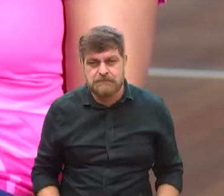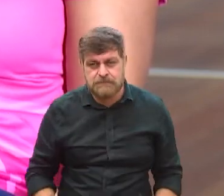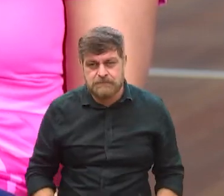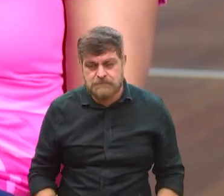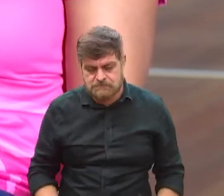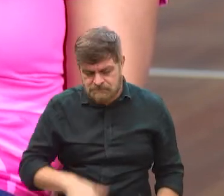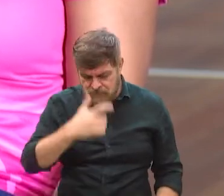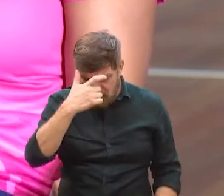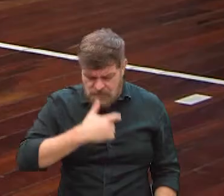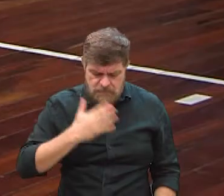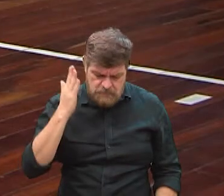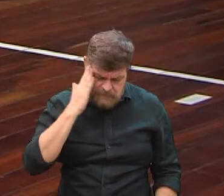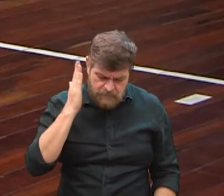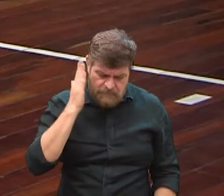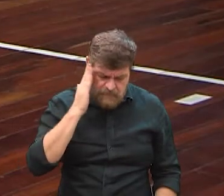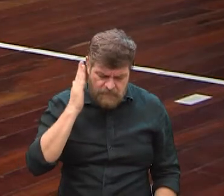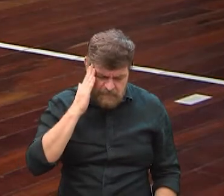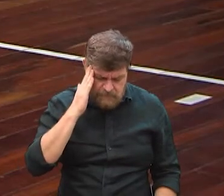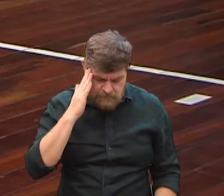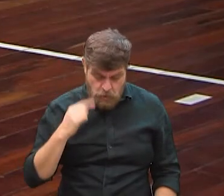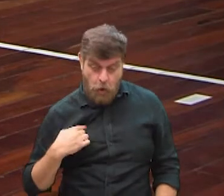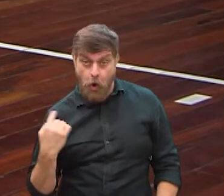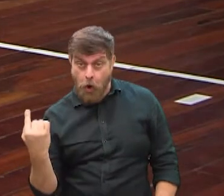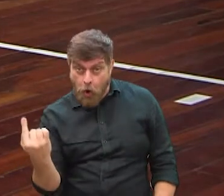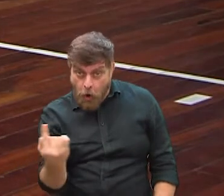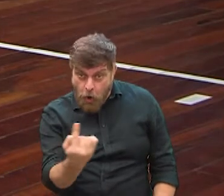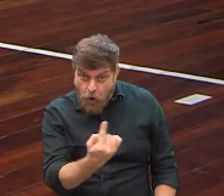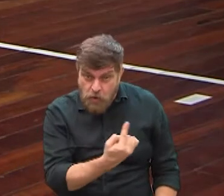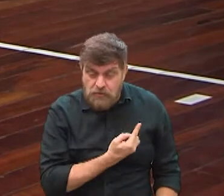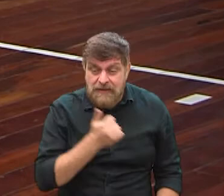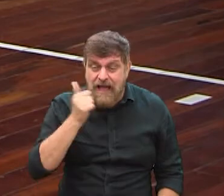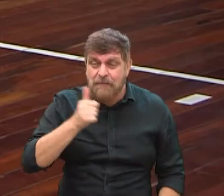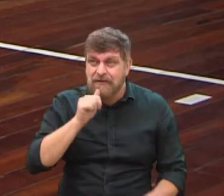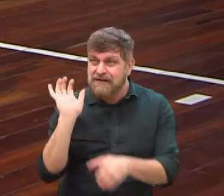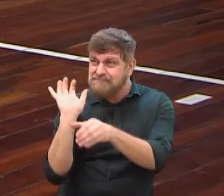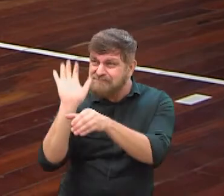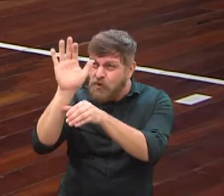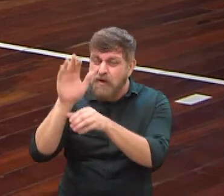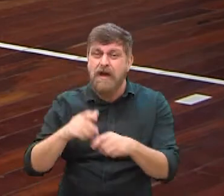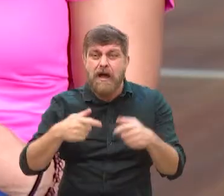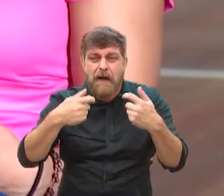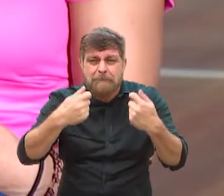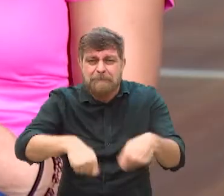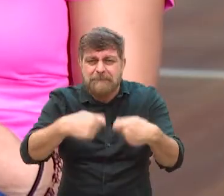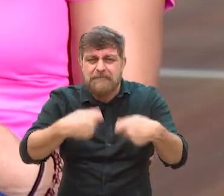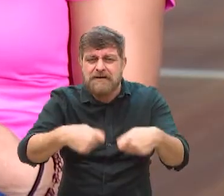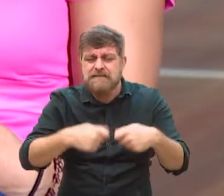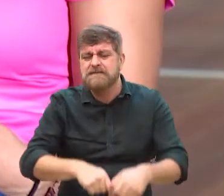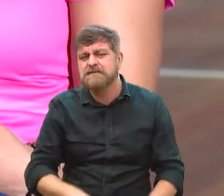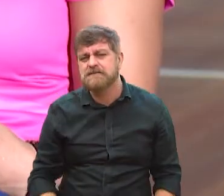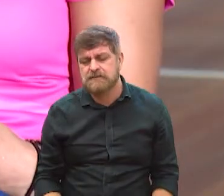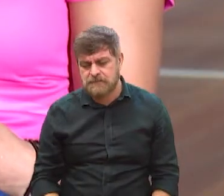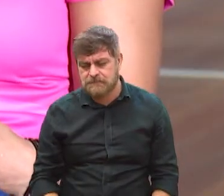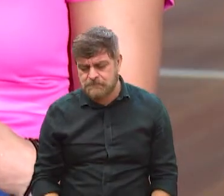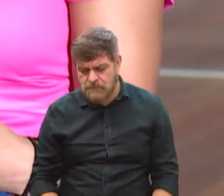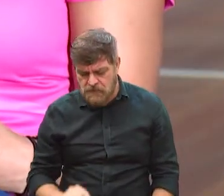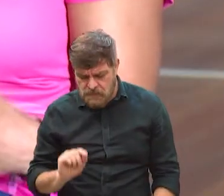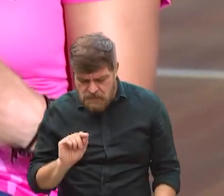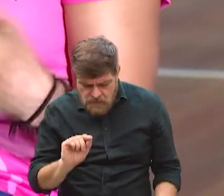Então você saber que nós, jogadoras, a gente precisa se